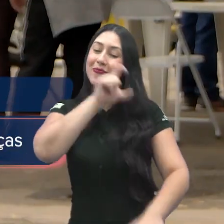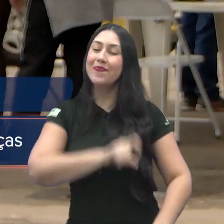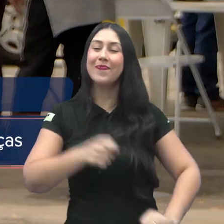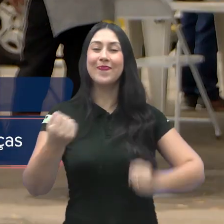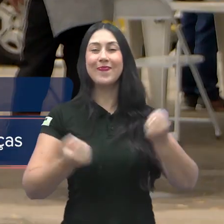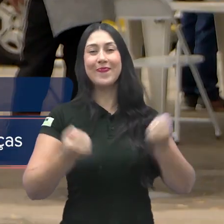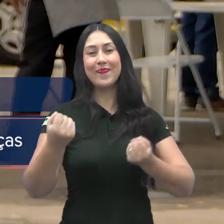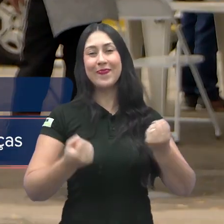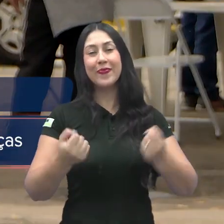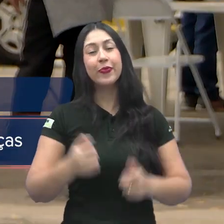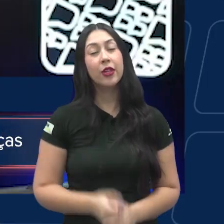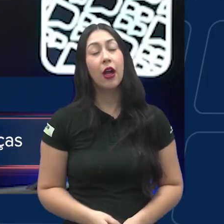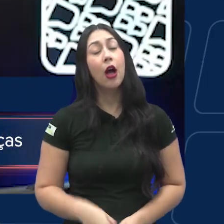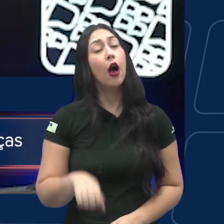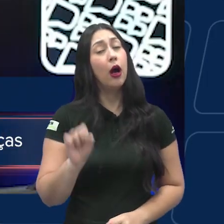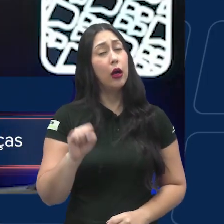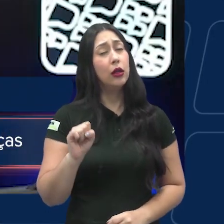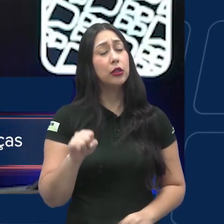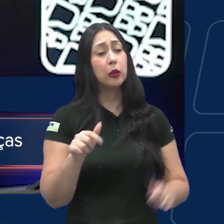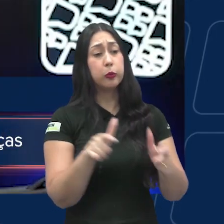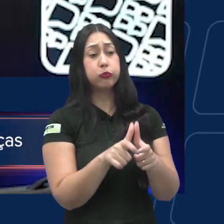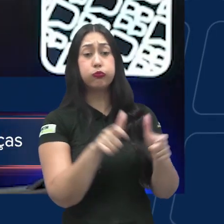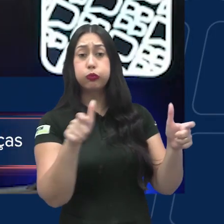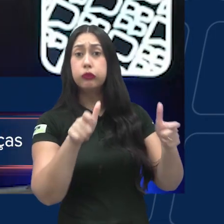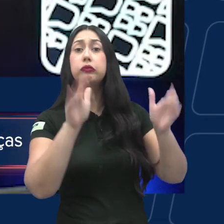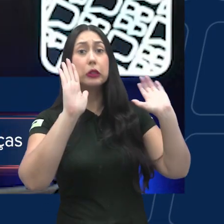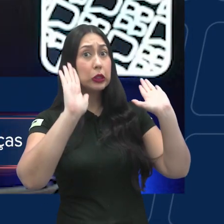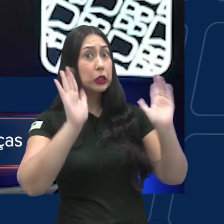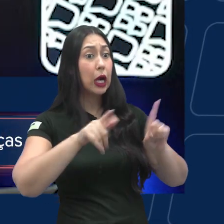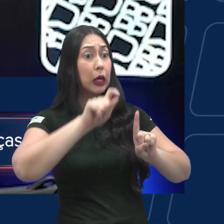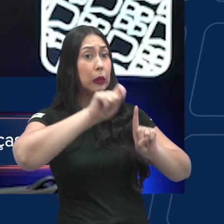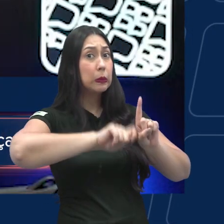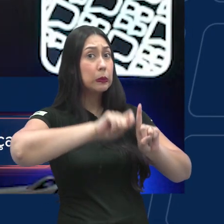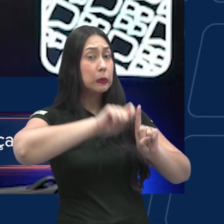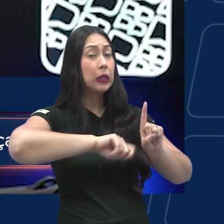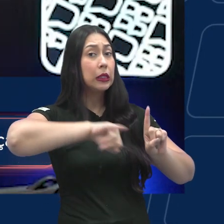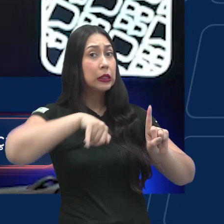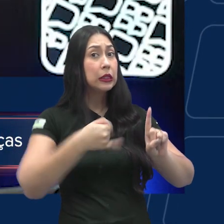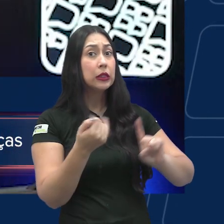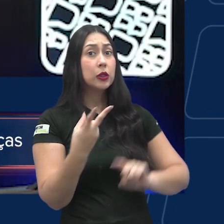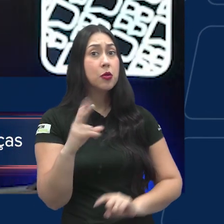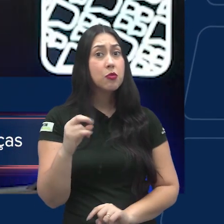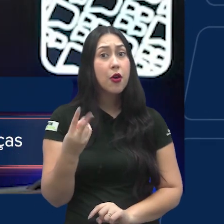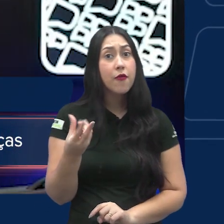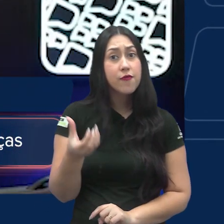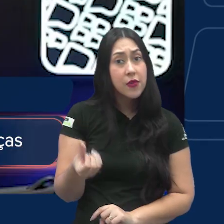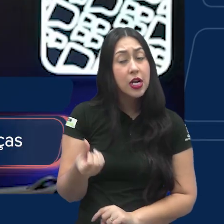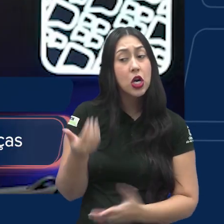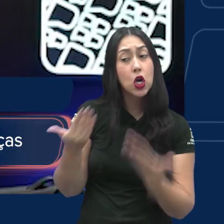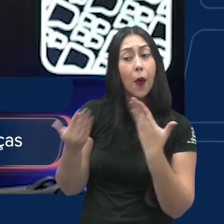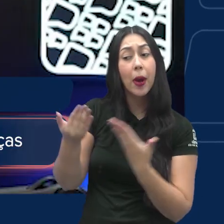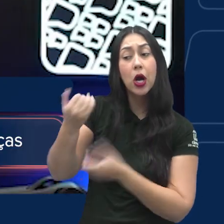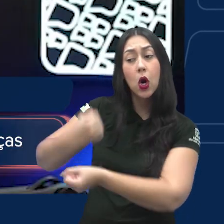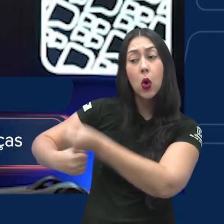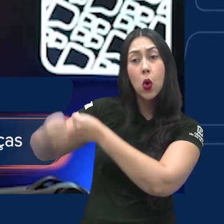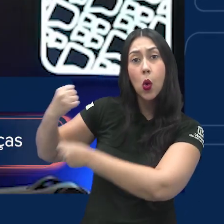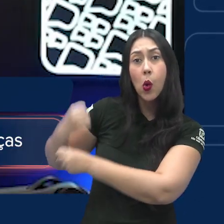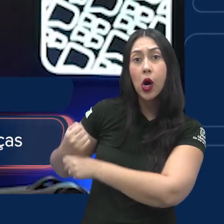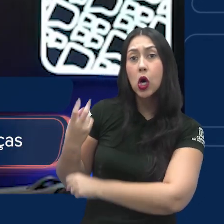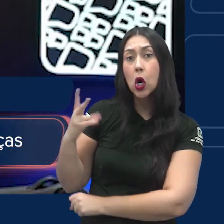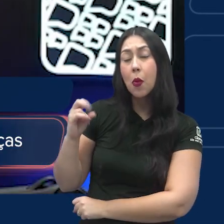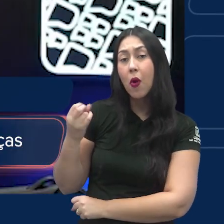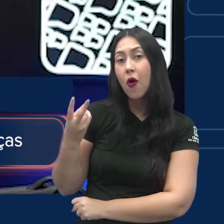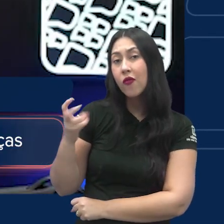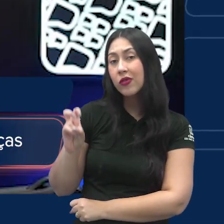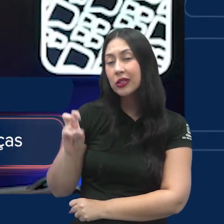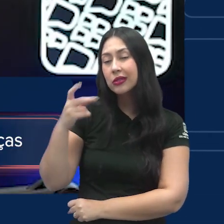tão sonhada habilitação. Sim, um aumento da procura já no primeiro mês aí de janeiro de 26, em referência ao mesmo período,